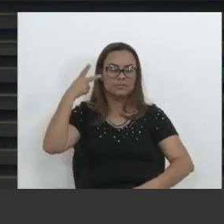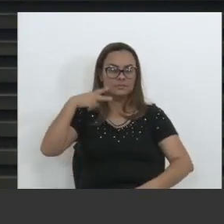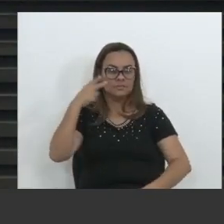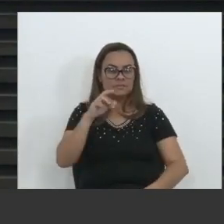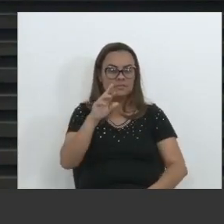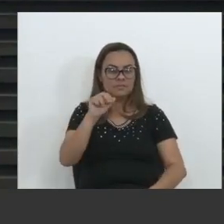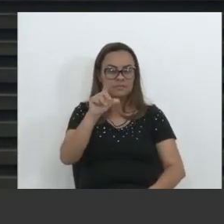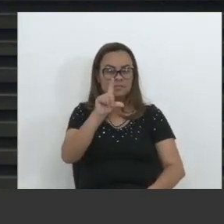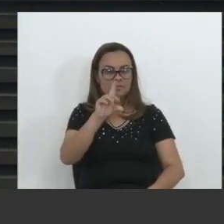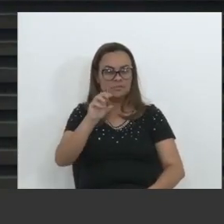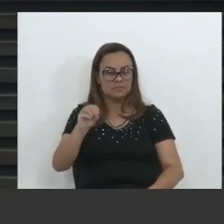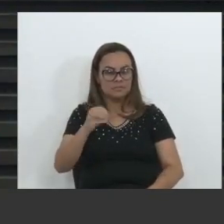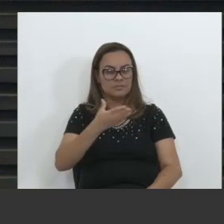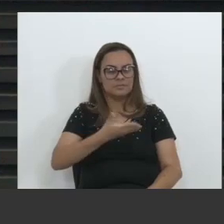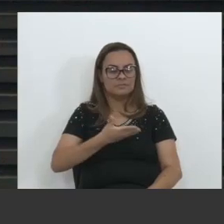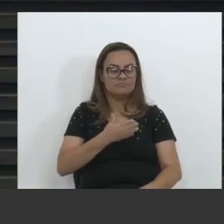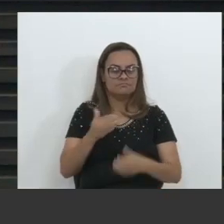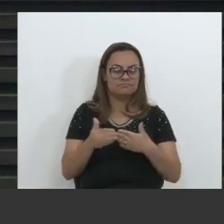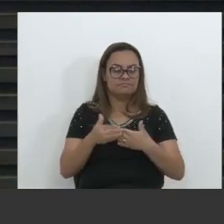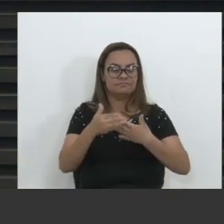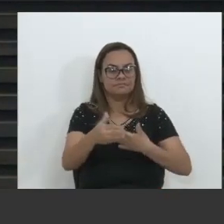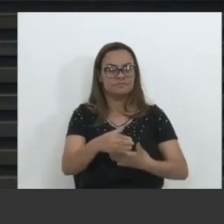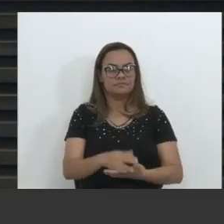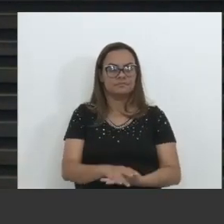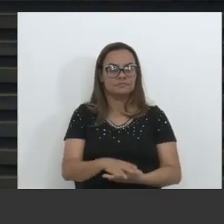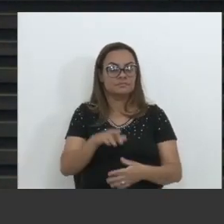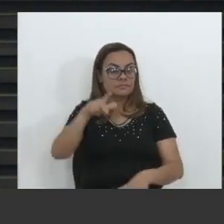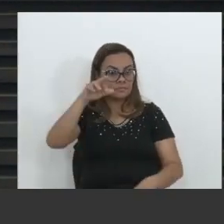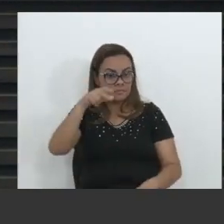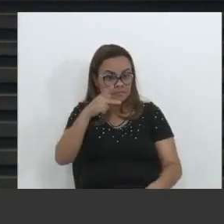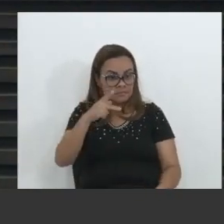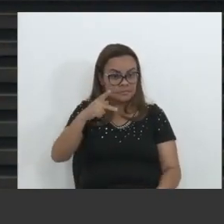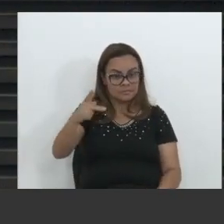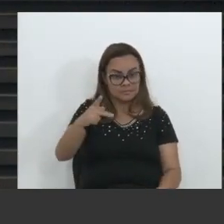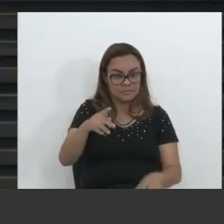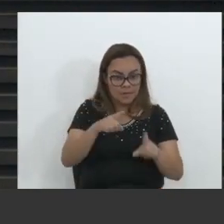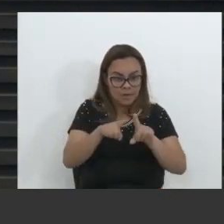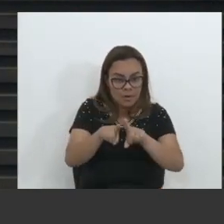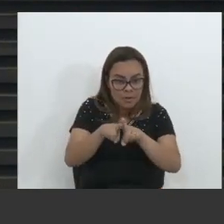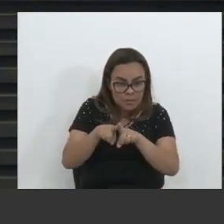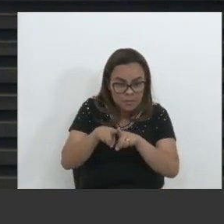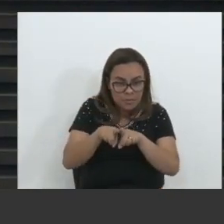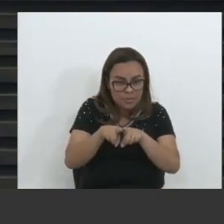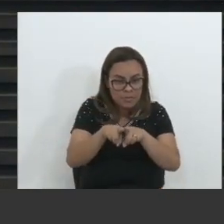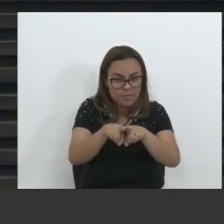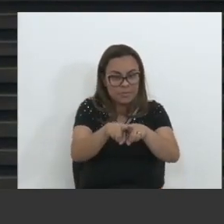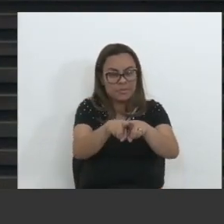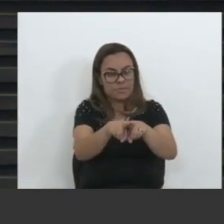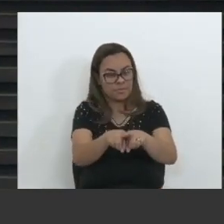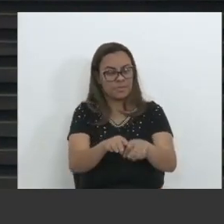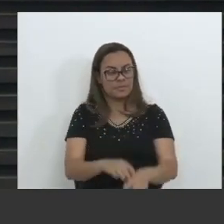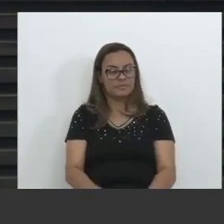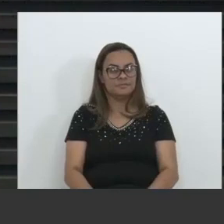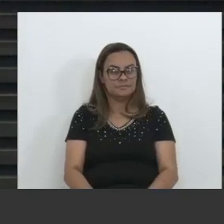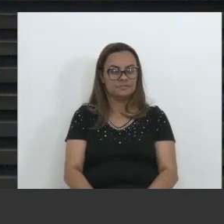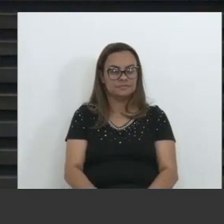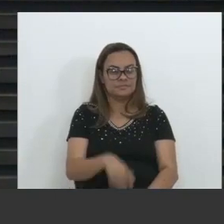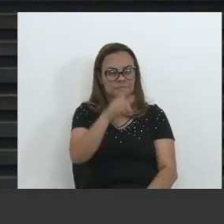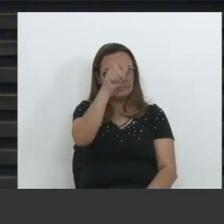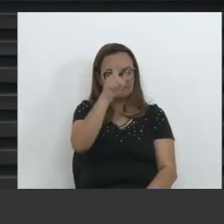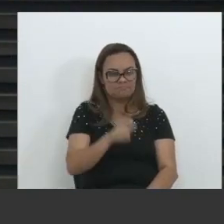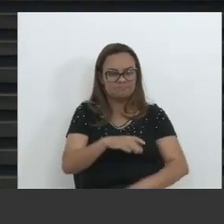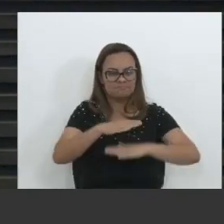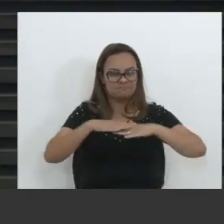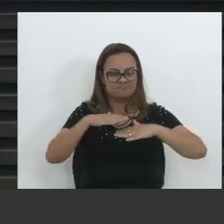Celestino e amigo de longa data ao irmão dele que foi um parceiro em memória Vado que é uma pessoa que a gente tem muito